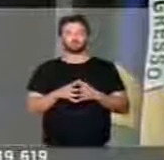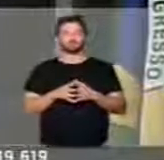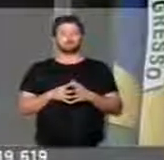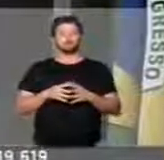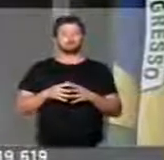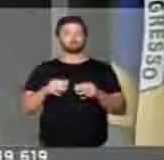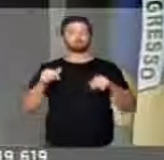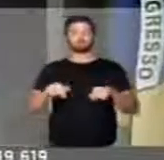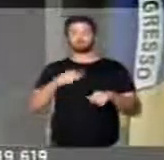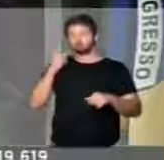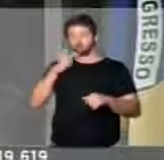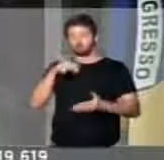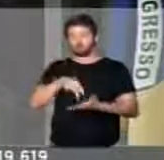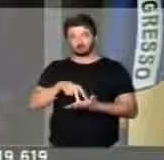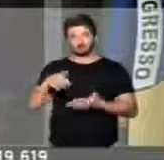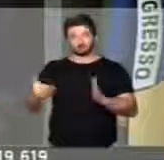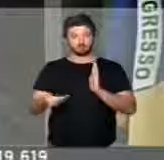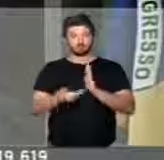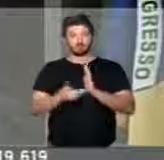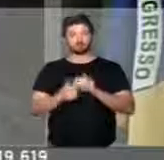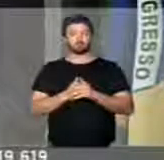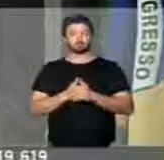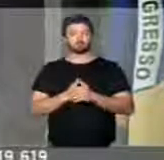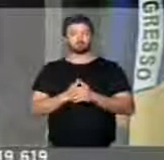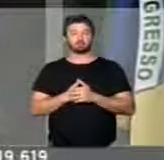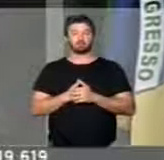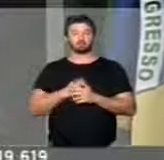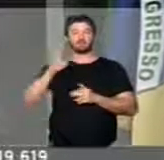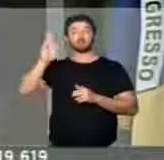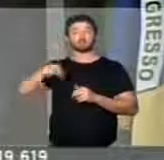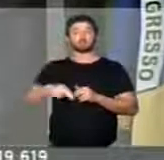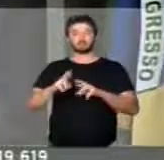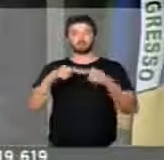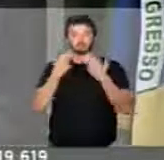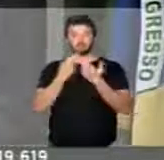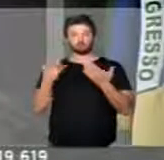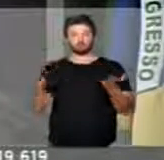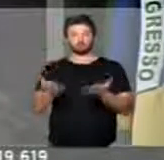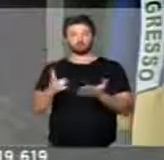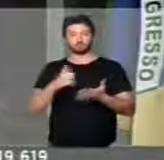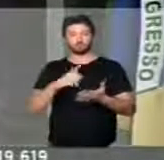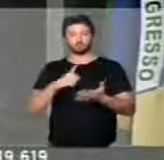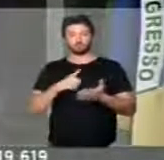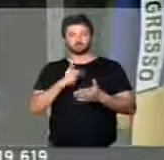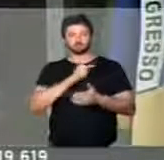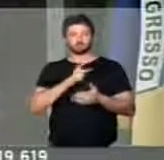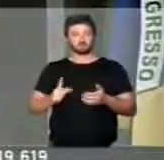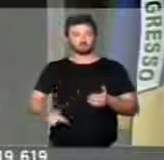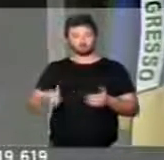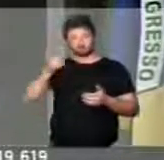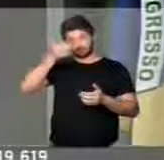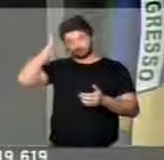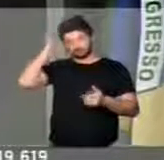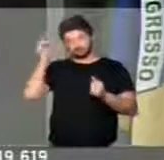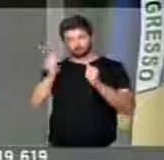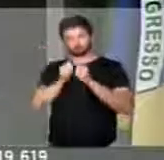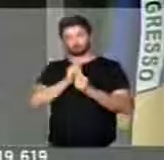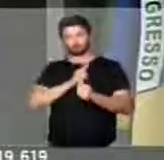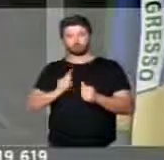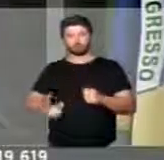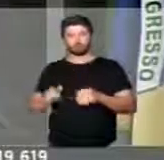trazer aqui à tribuna da Câmara o resultado da reunião que teve hoje o presidente Michel Temer com os governadores